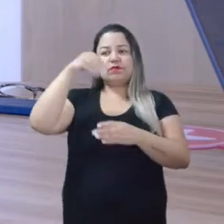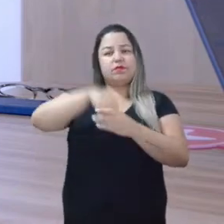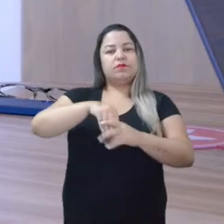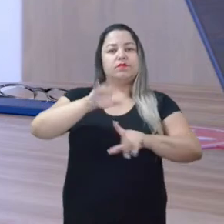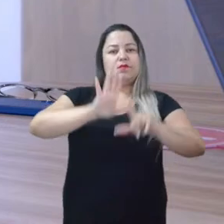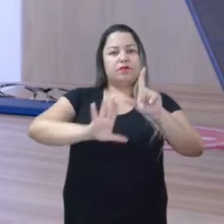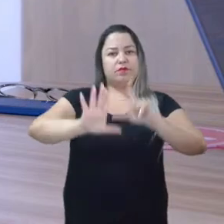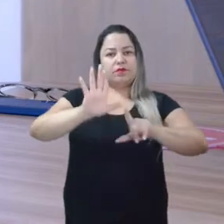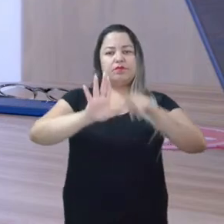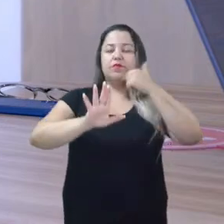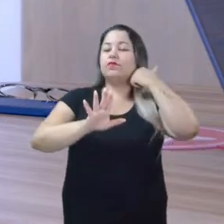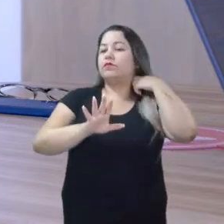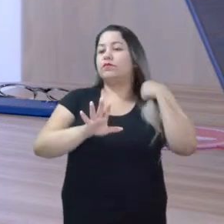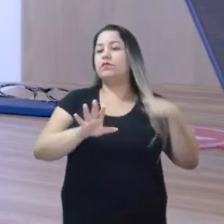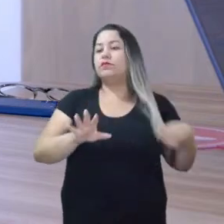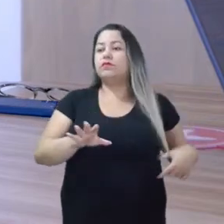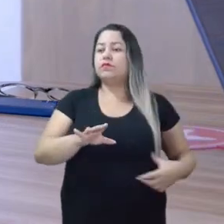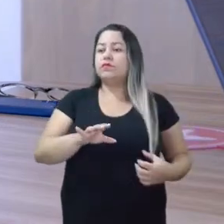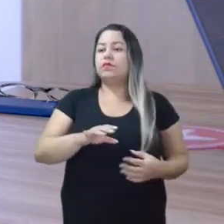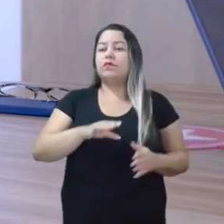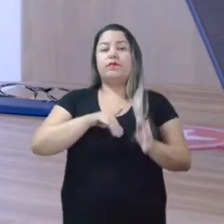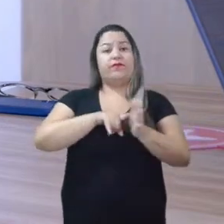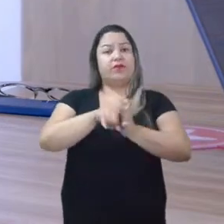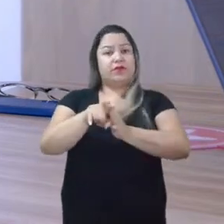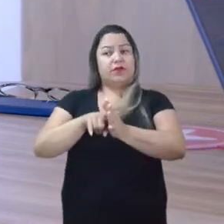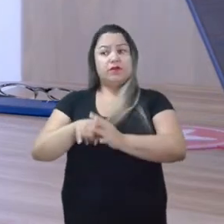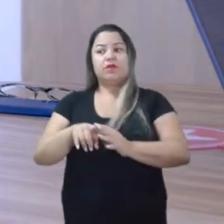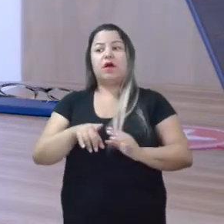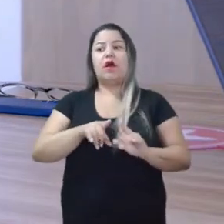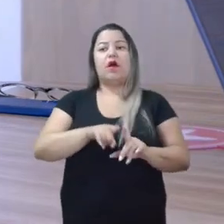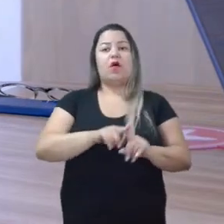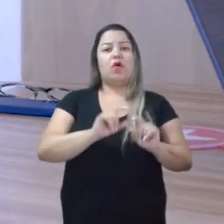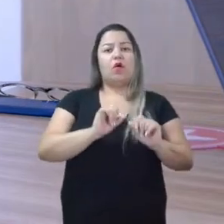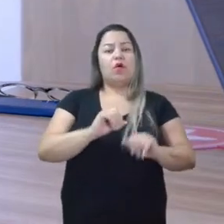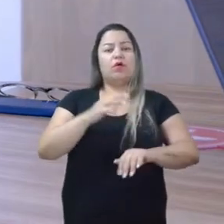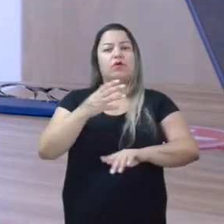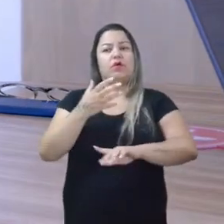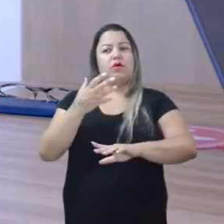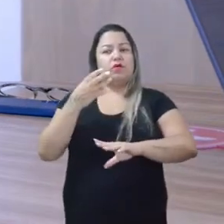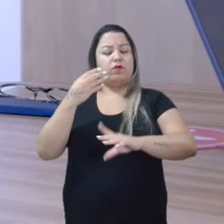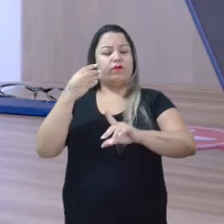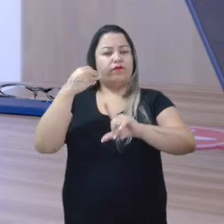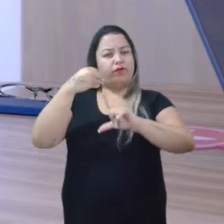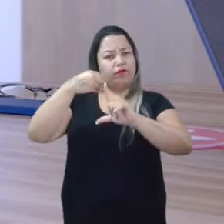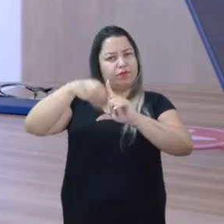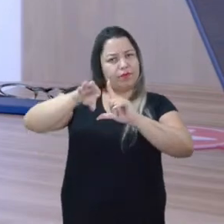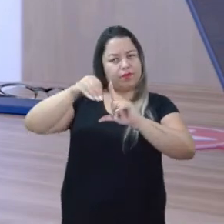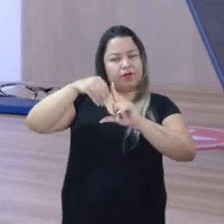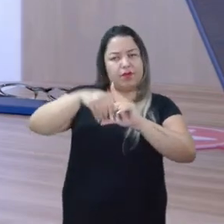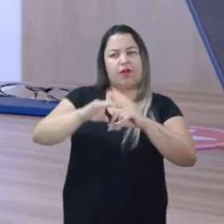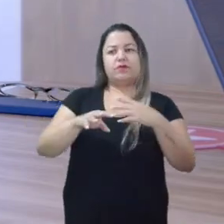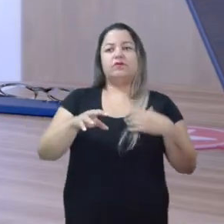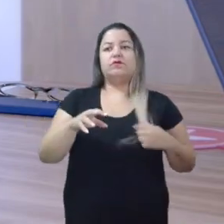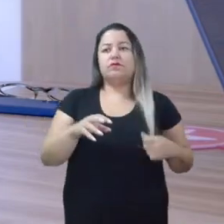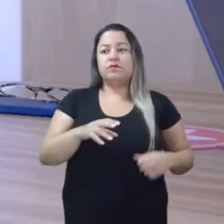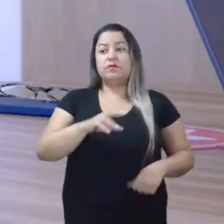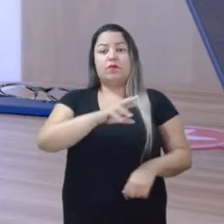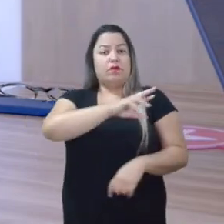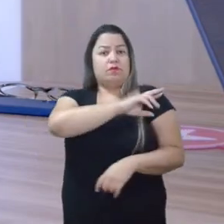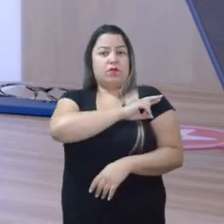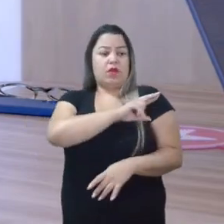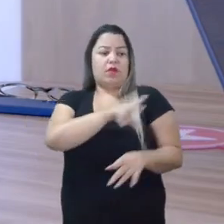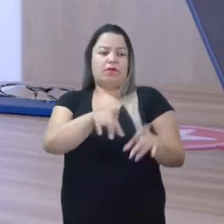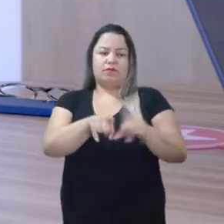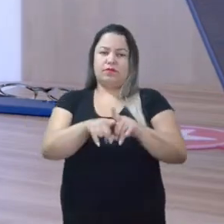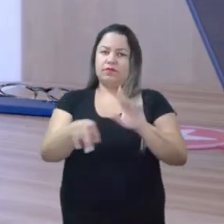disso, fiscalizar esse conteúdo. Então, já que ela passaria eventualmente a ser responsável pelos danos causados, ela teria que então fiscalizar